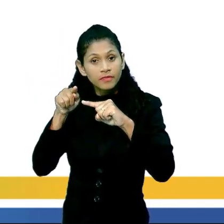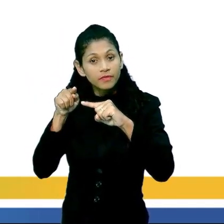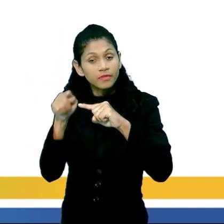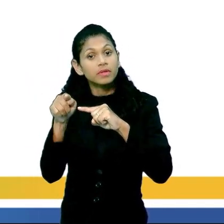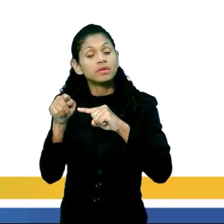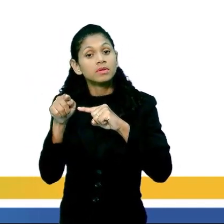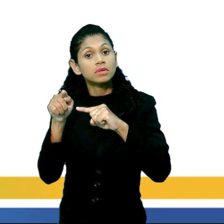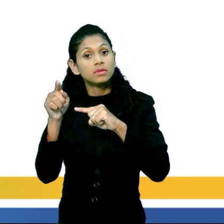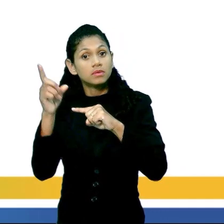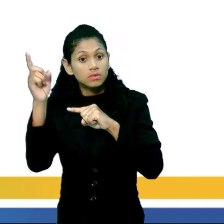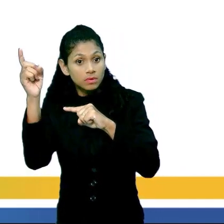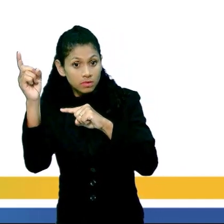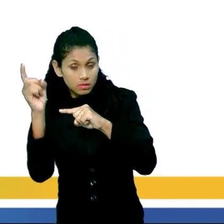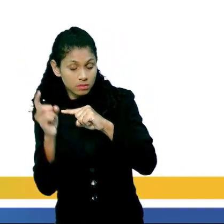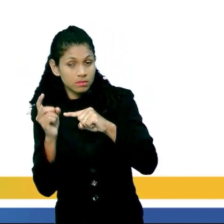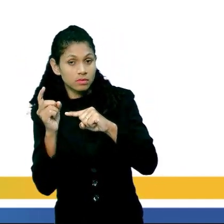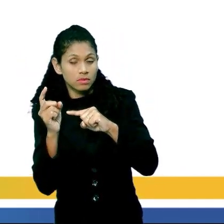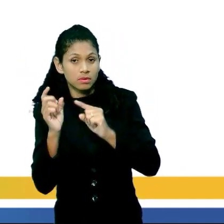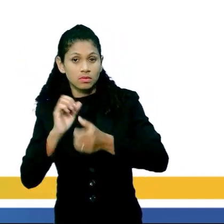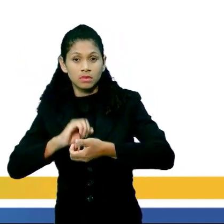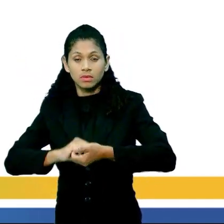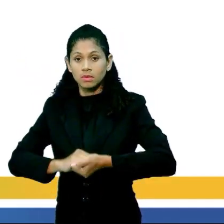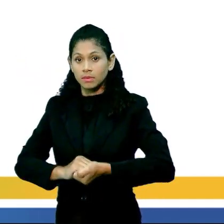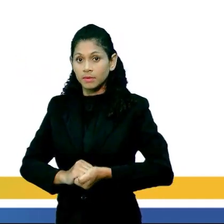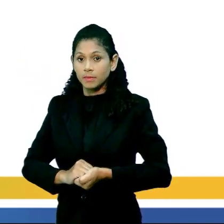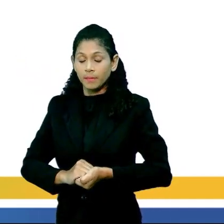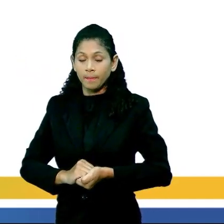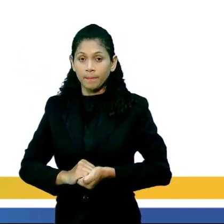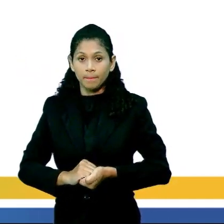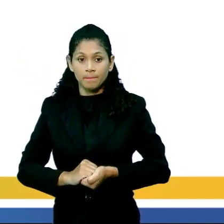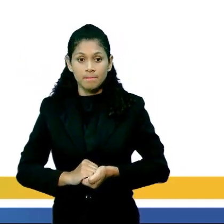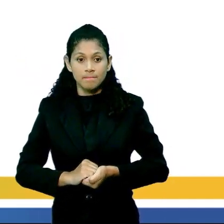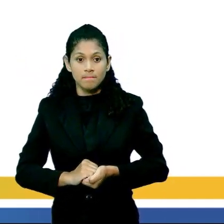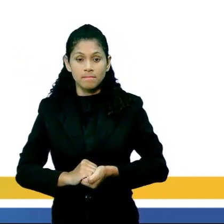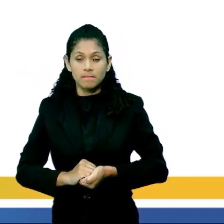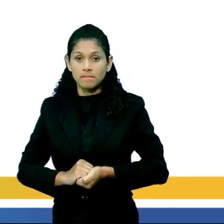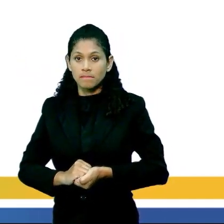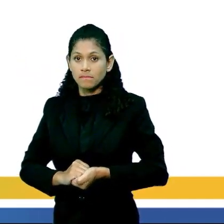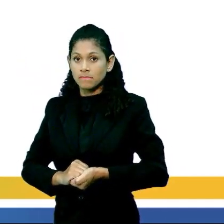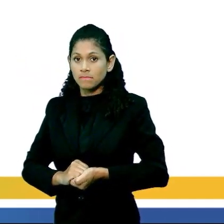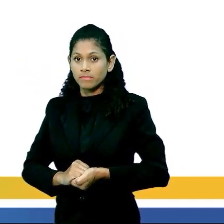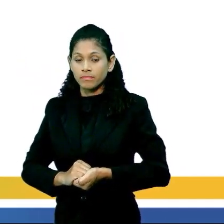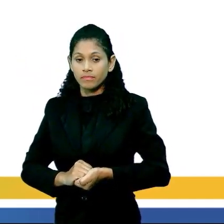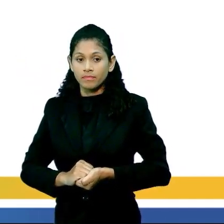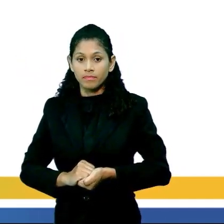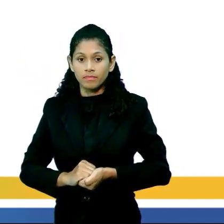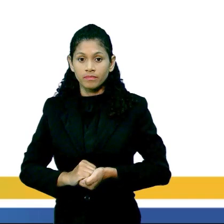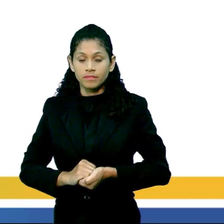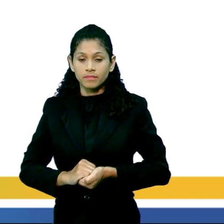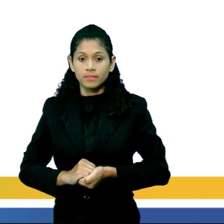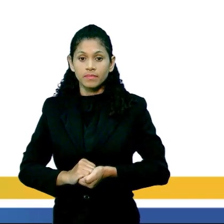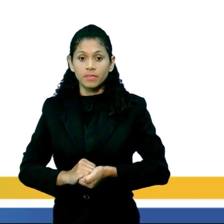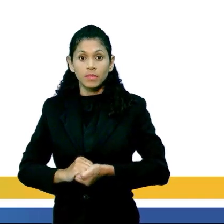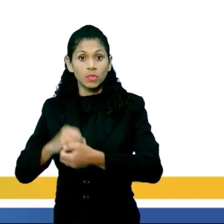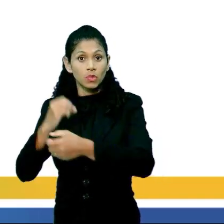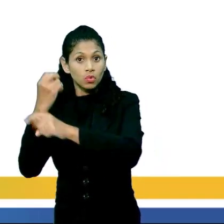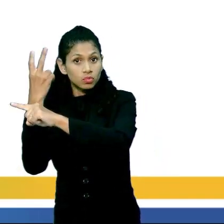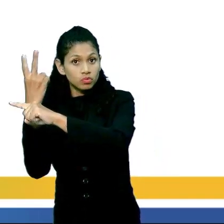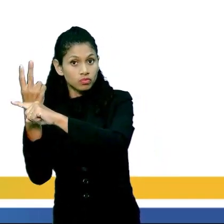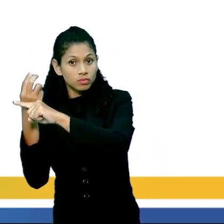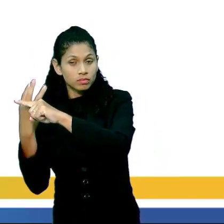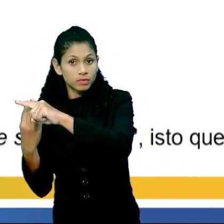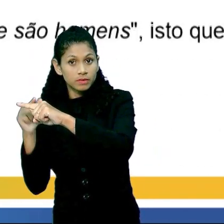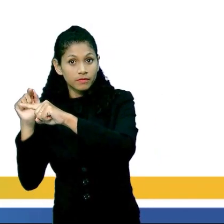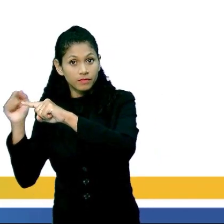Lembrando, olha aqui, 1/4 vezes X, olha aí no desenho. E 2/3 vezes